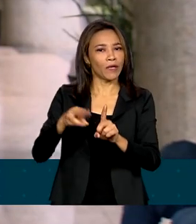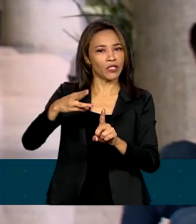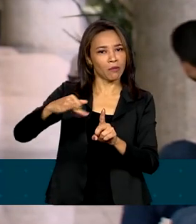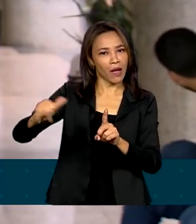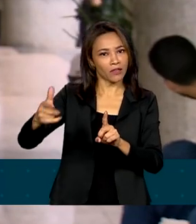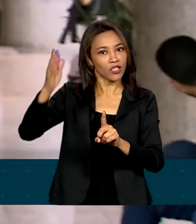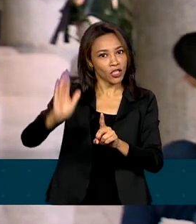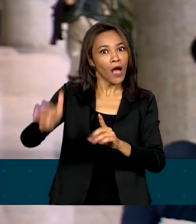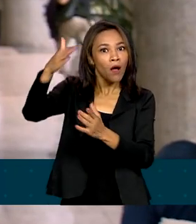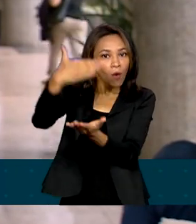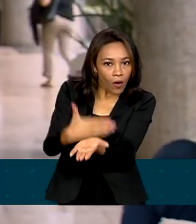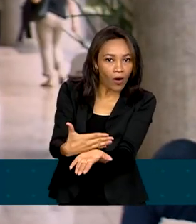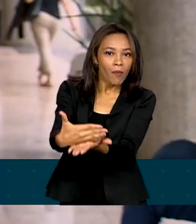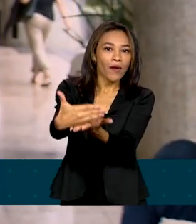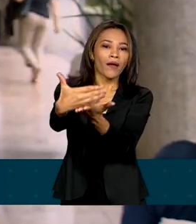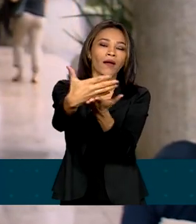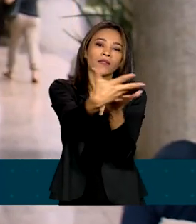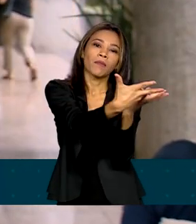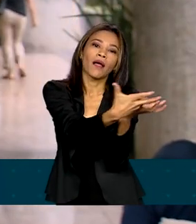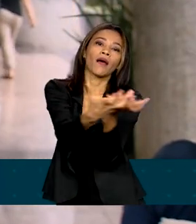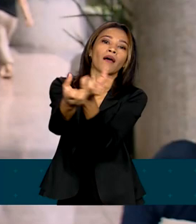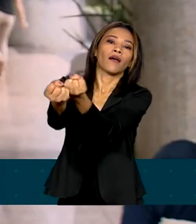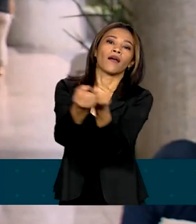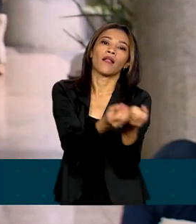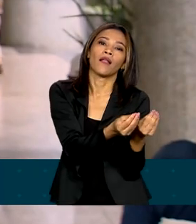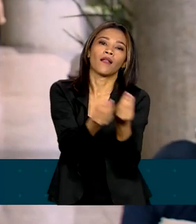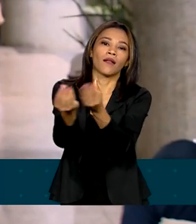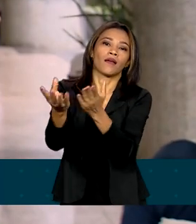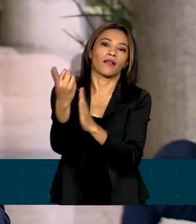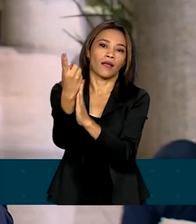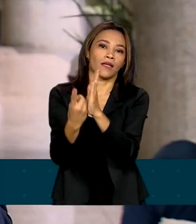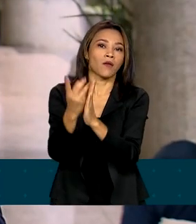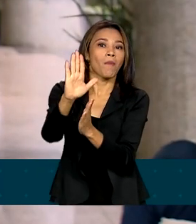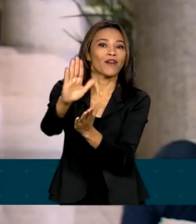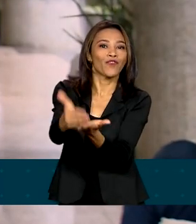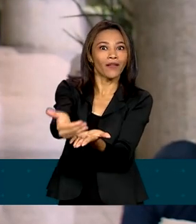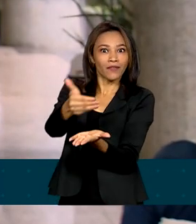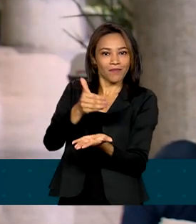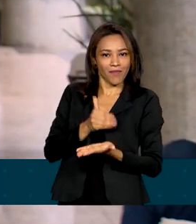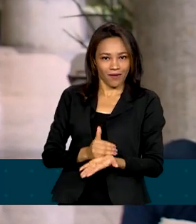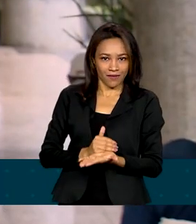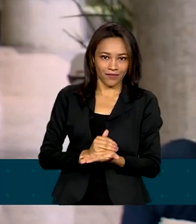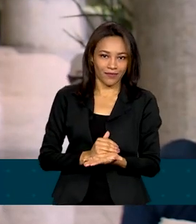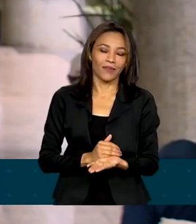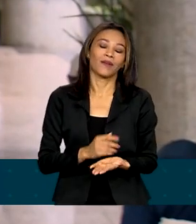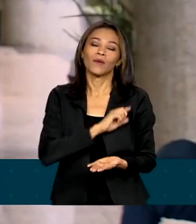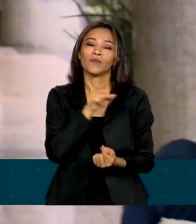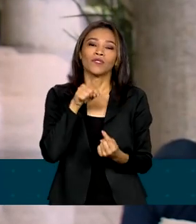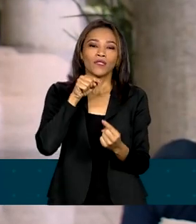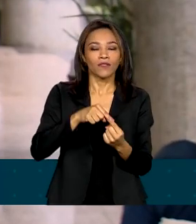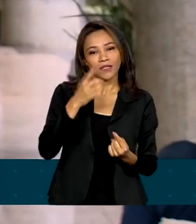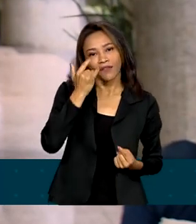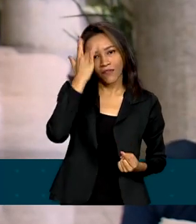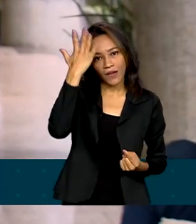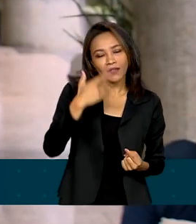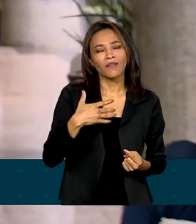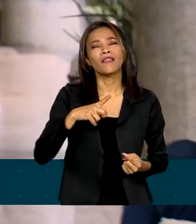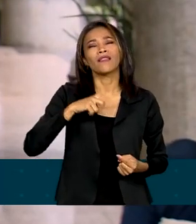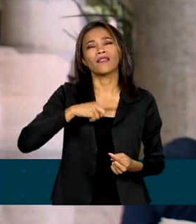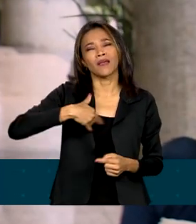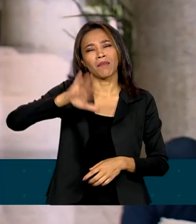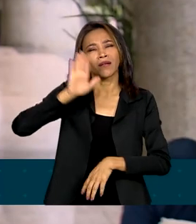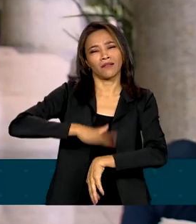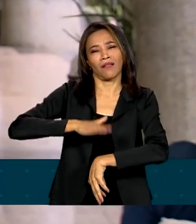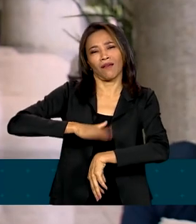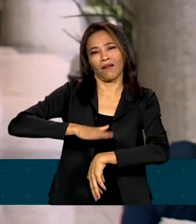para entrega das declarações, mas foi antecipado, né? A ideia é facilitar a vida do contribuinte, que assim terá mais tempo, né,